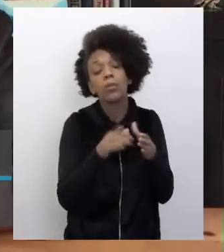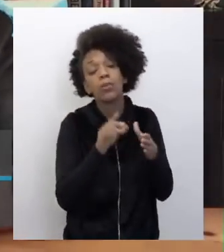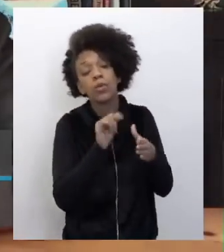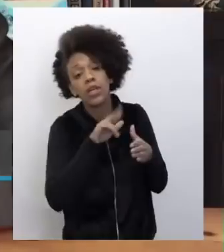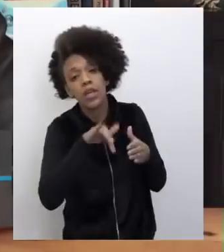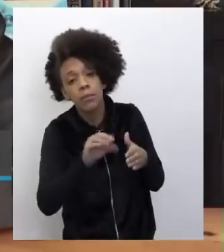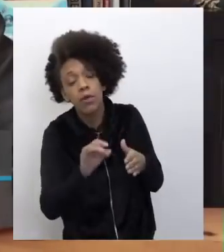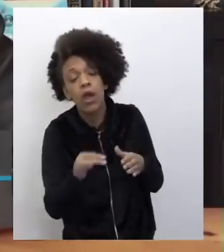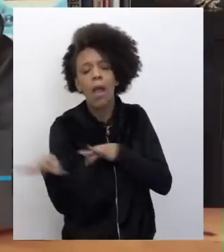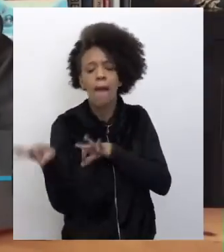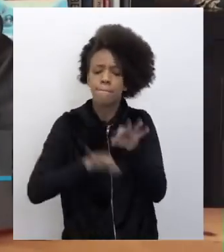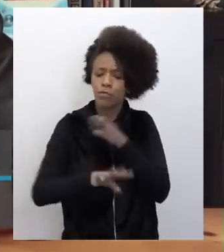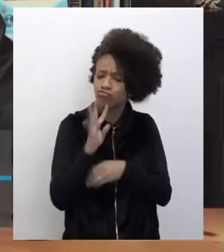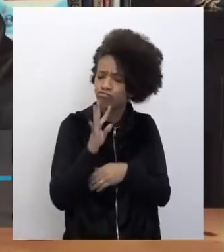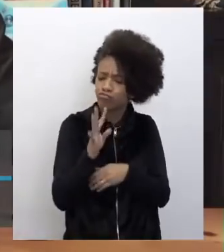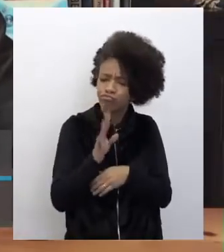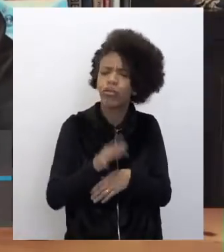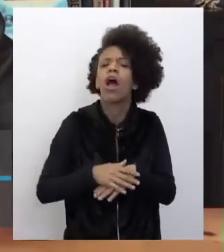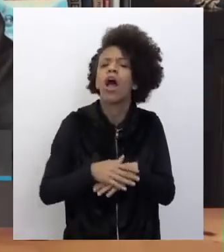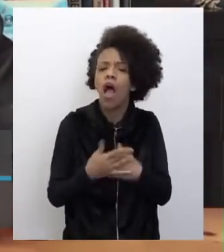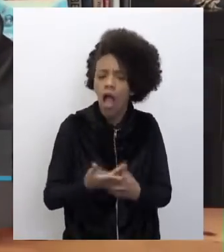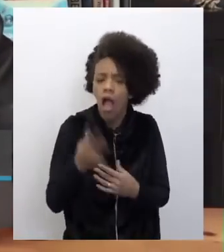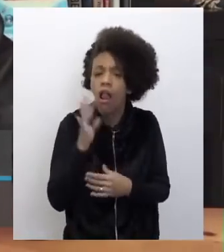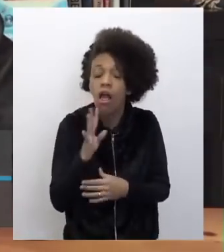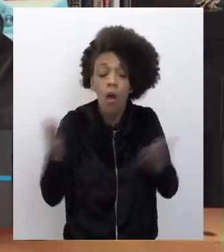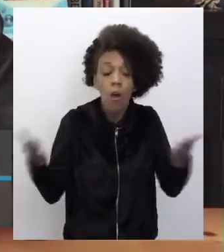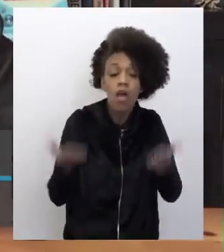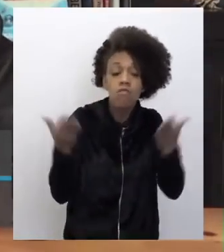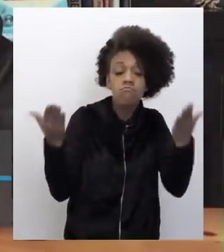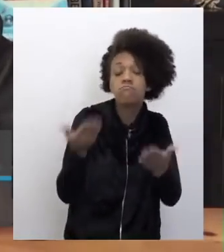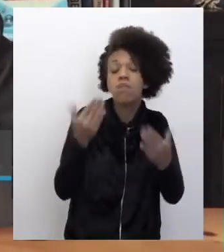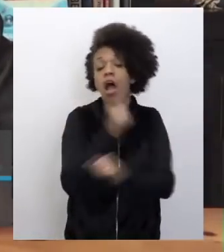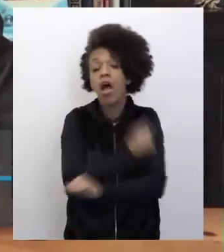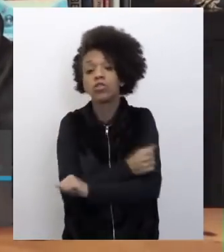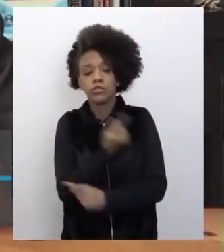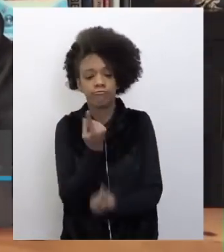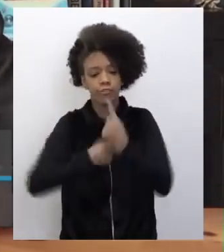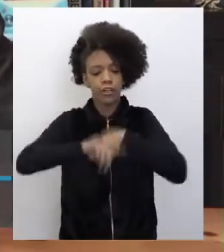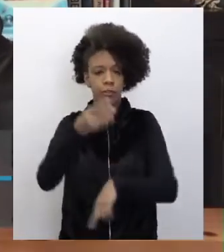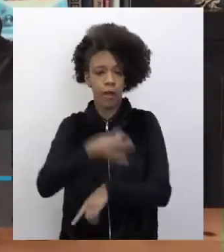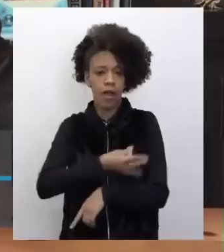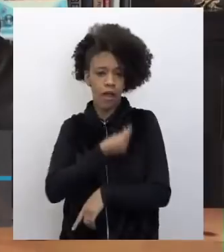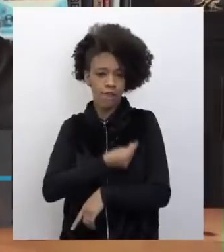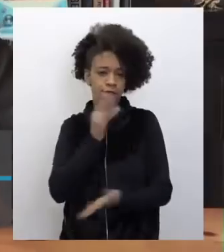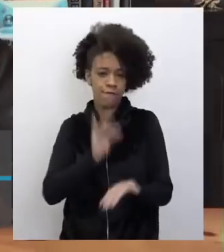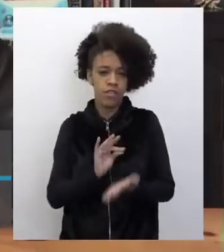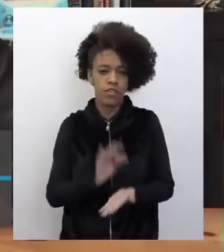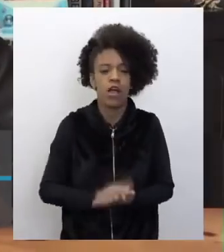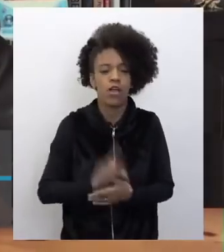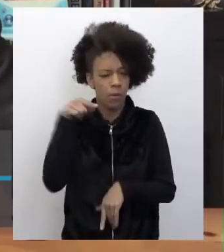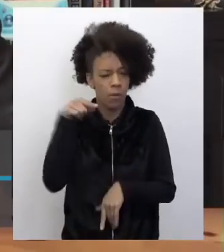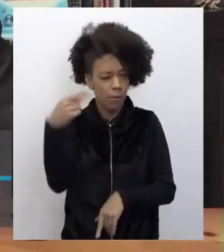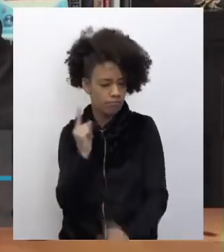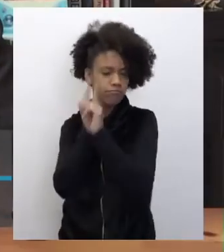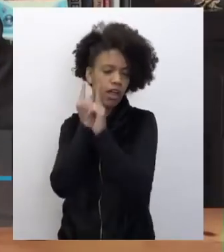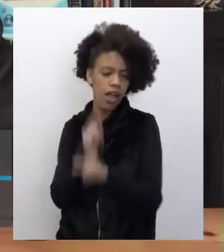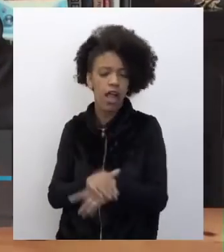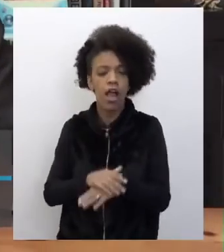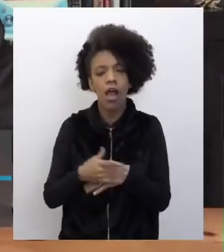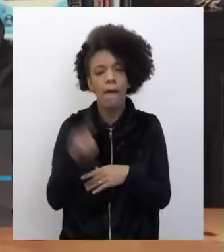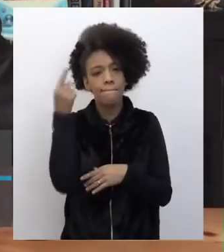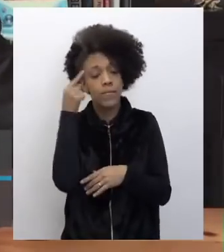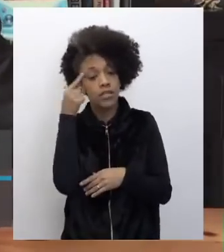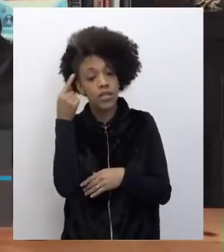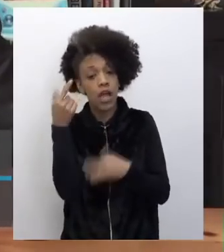conhecemos um projeto super bacana que incentiva estudantes a transformarem suas realidades. No nosso próximo encontro, nós vamos pensar